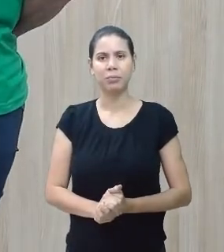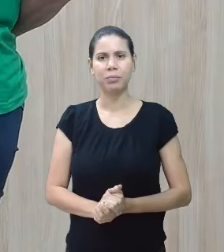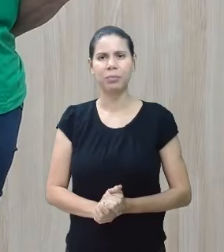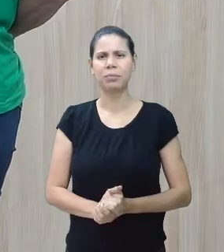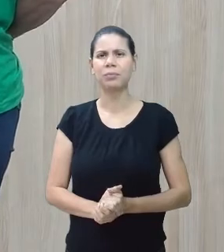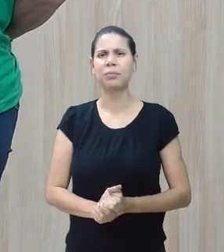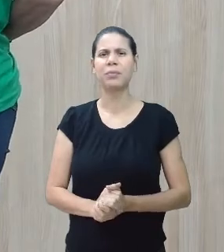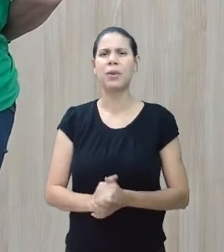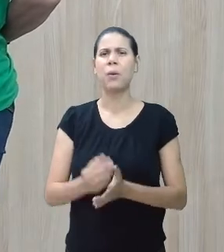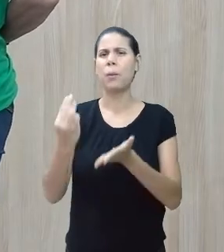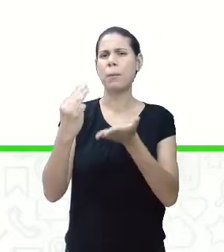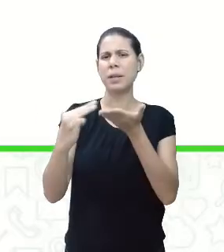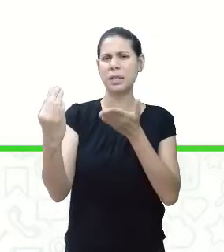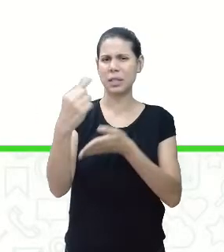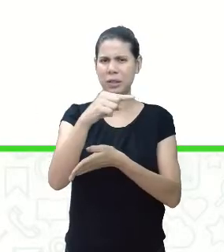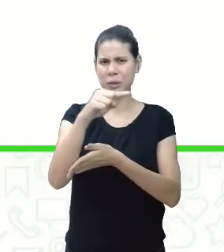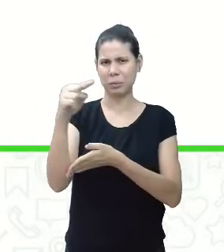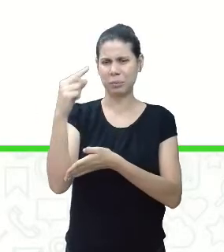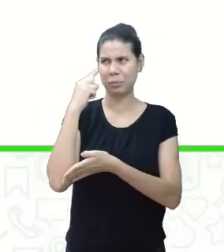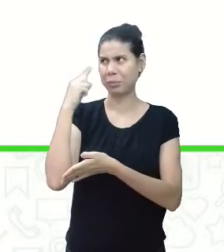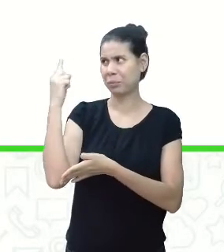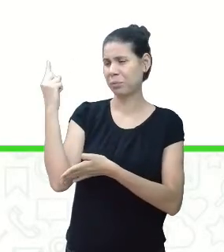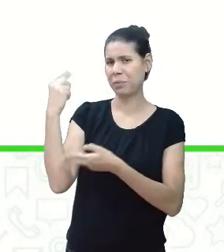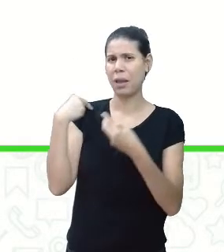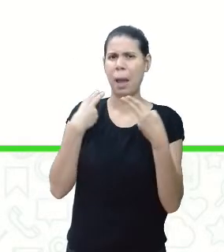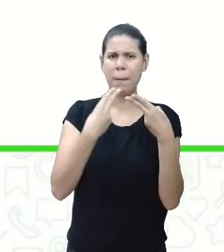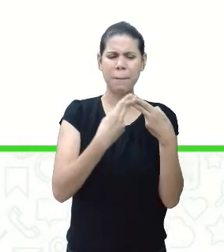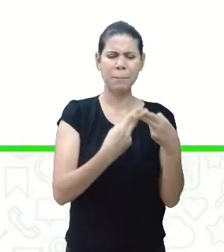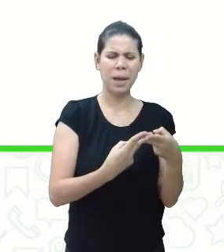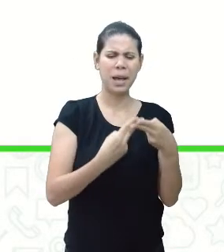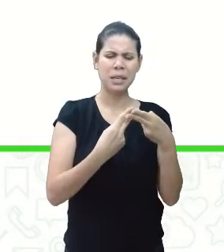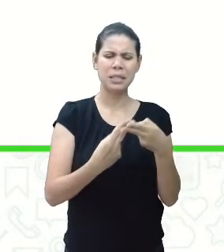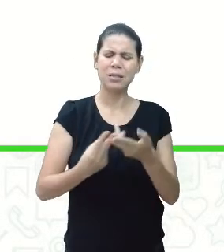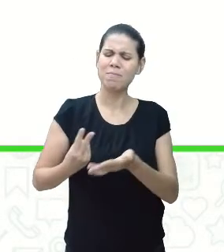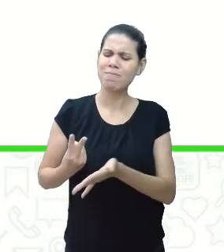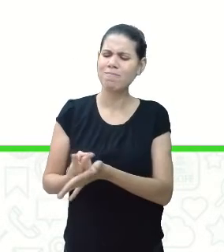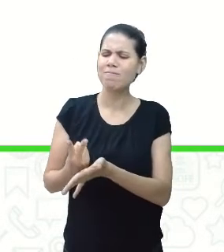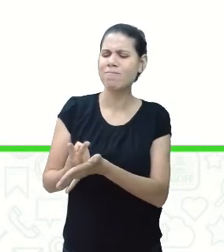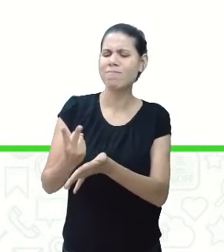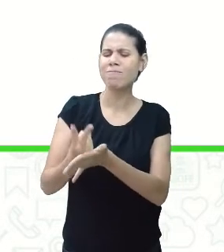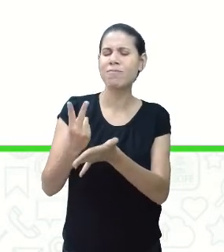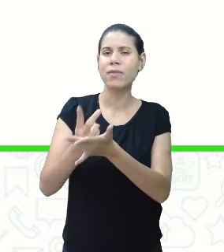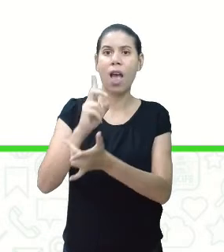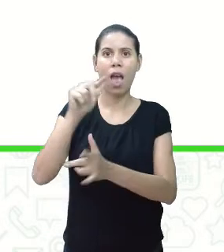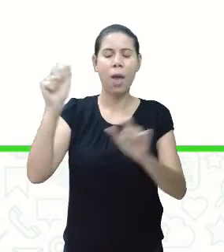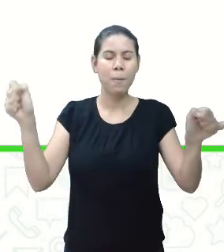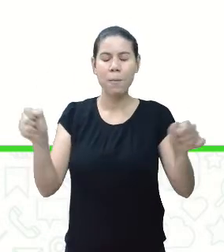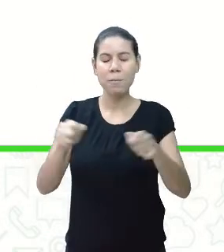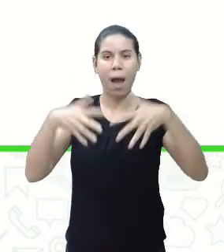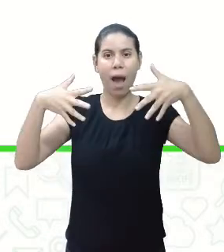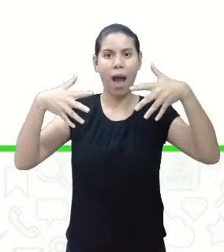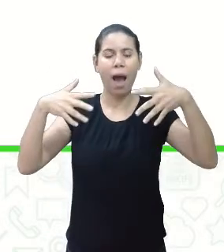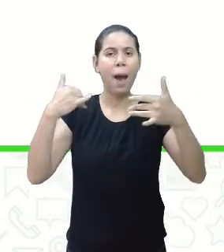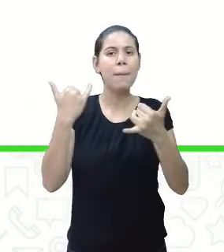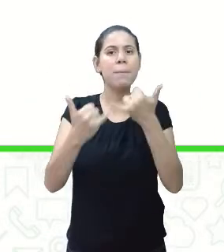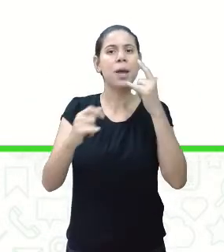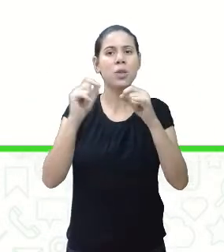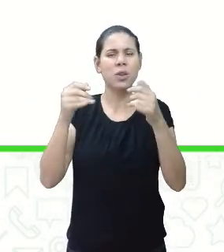Uma mensagem para vocês. Paciência e perseverança têm o efeito mágico de fazer as